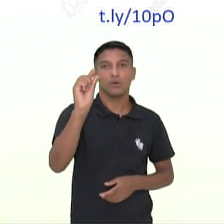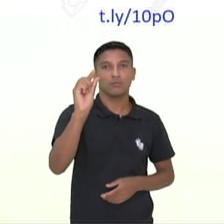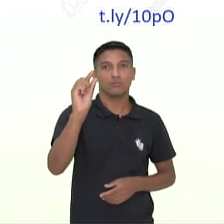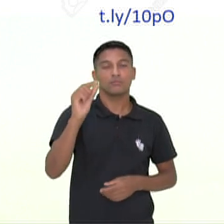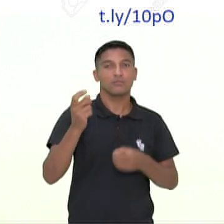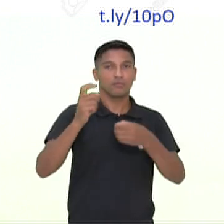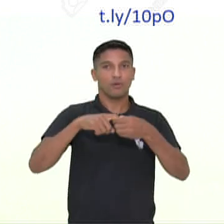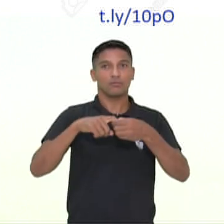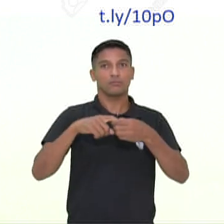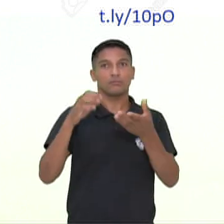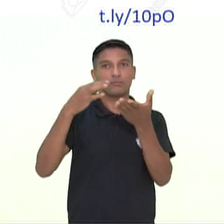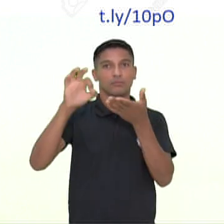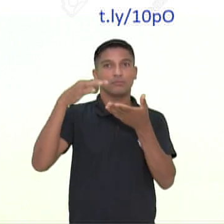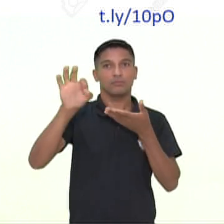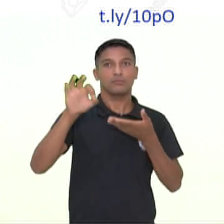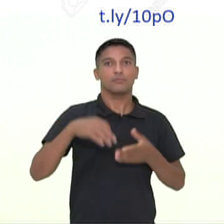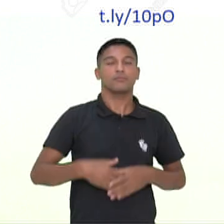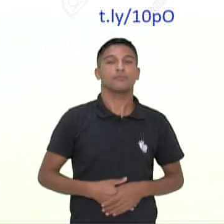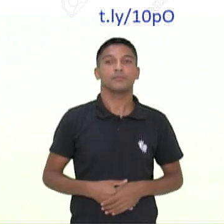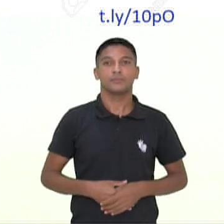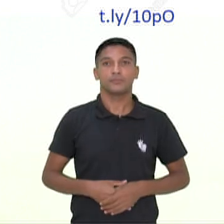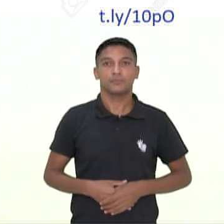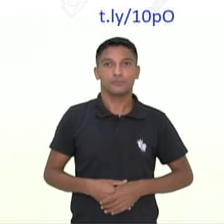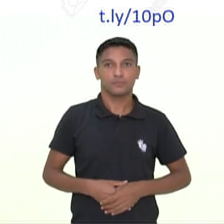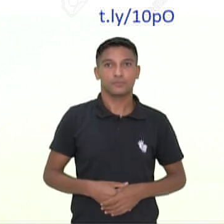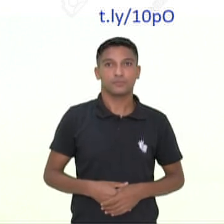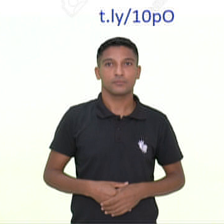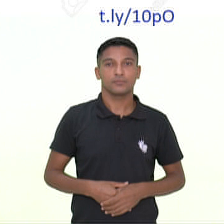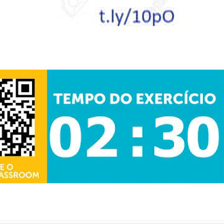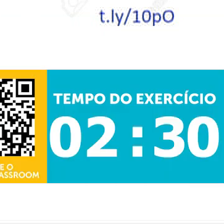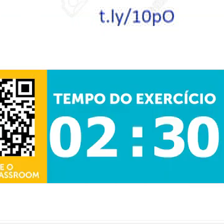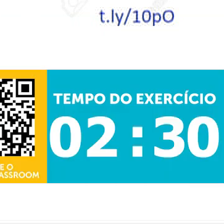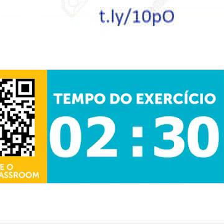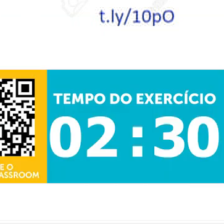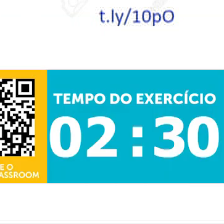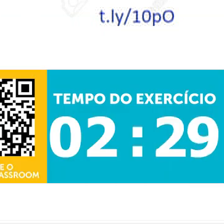tempinho a gente volta para corrigir vamos ver se você vai lembrar